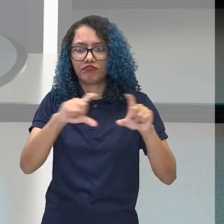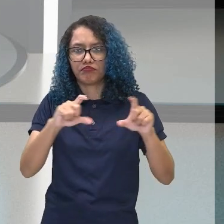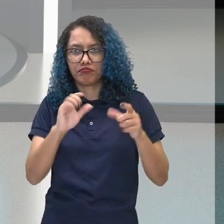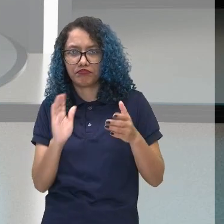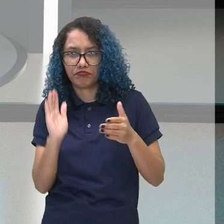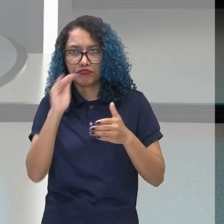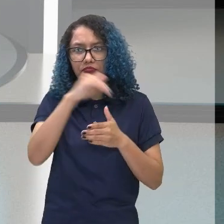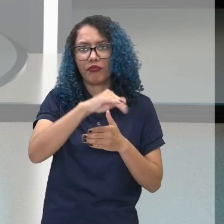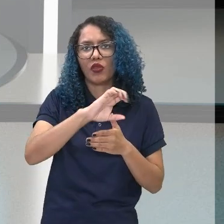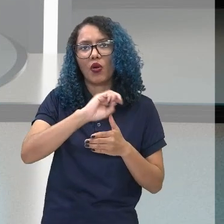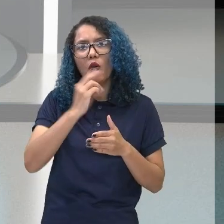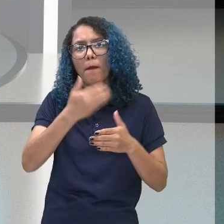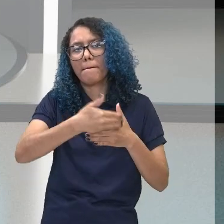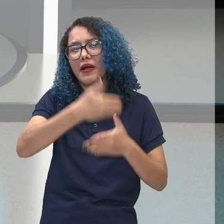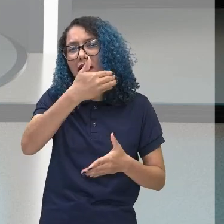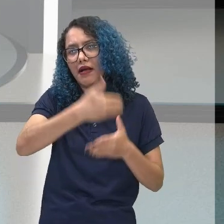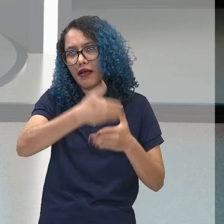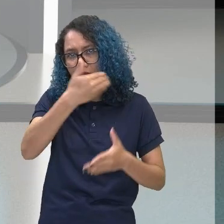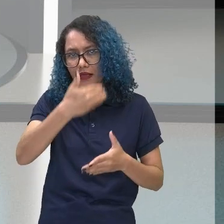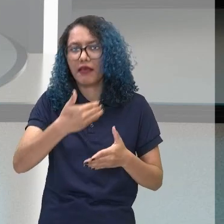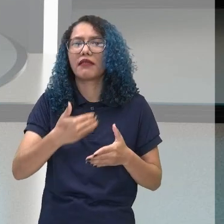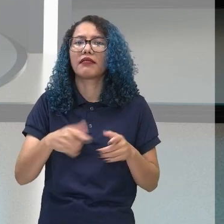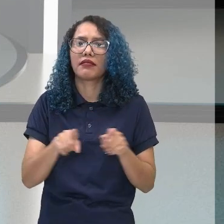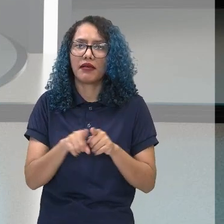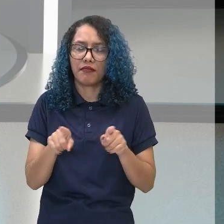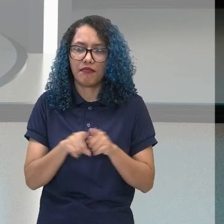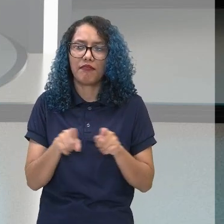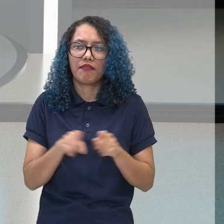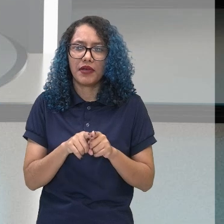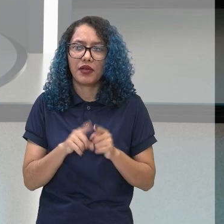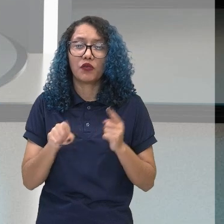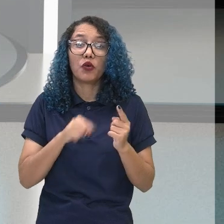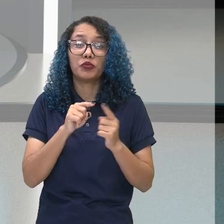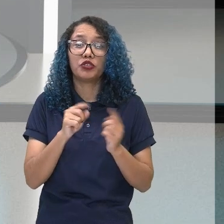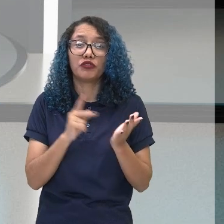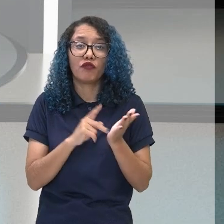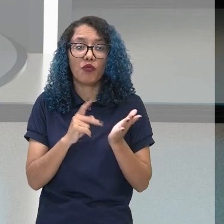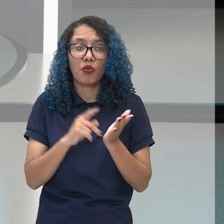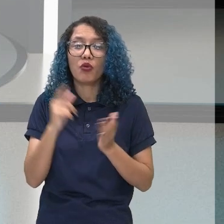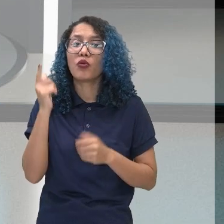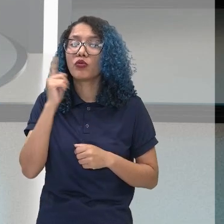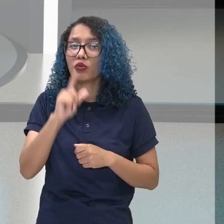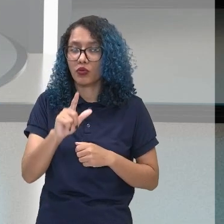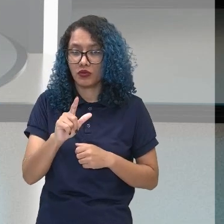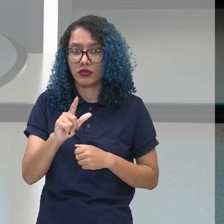uma parede, no caso dos esportes de parede, com o objetivo de marcar pontos